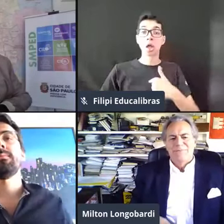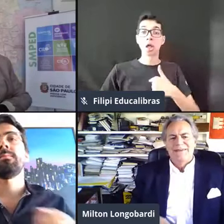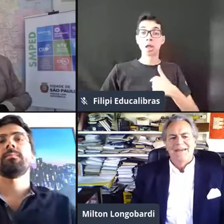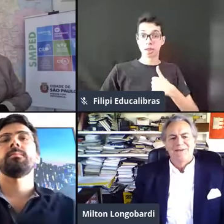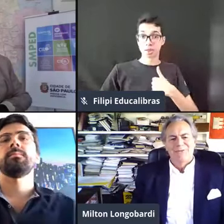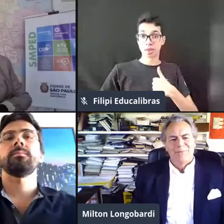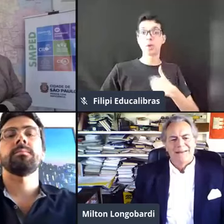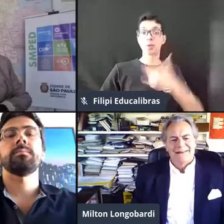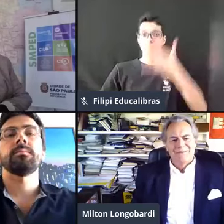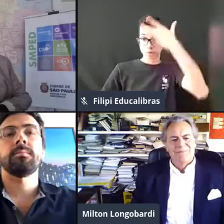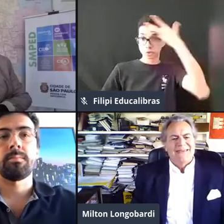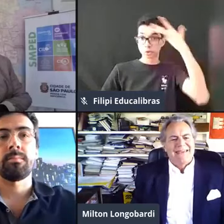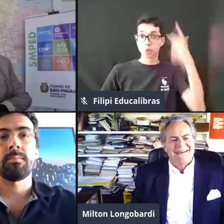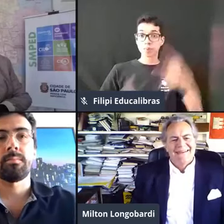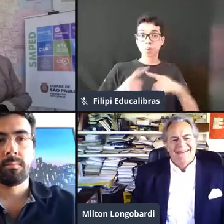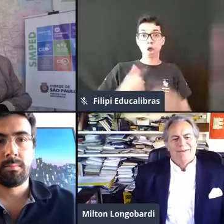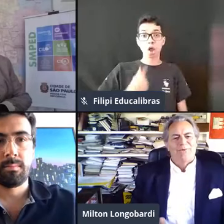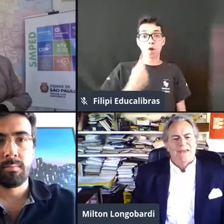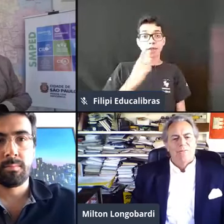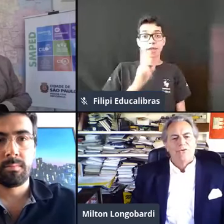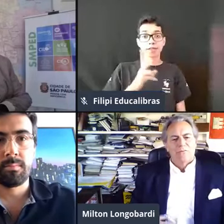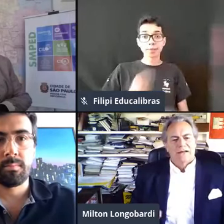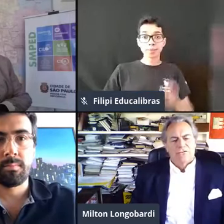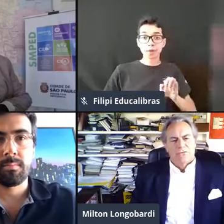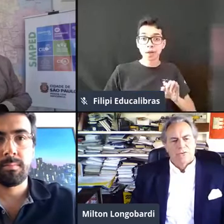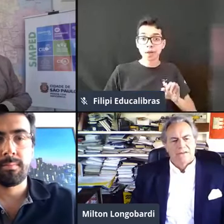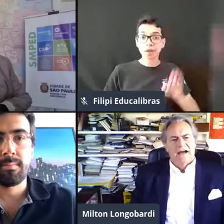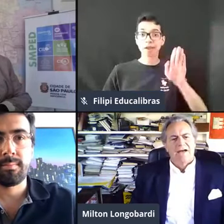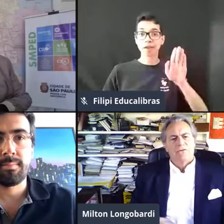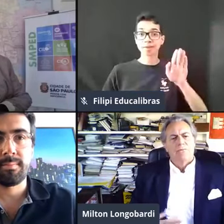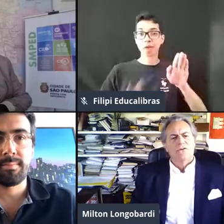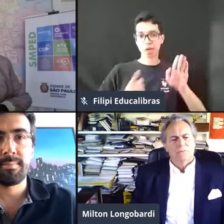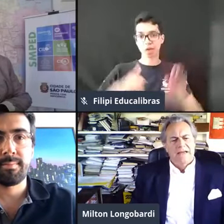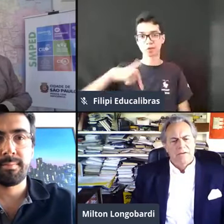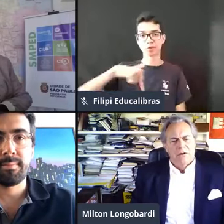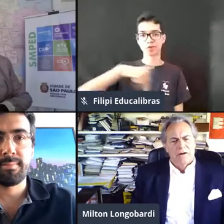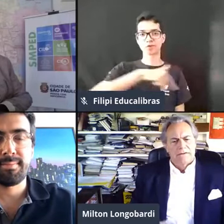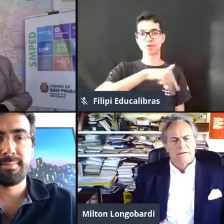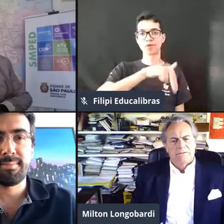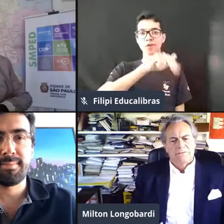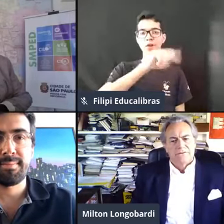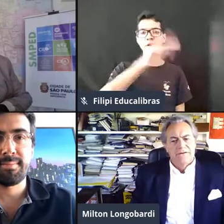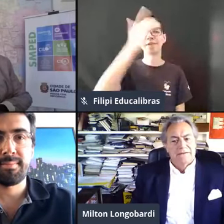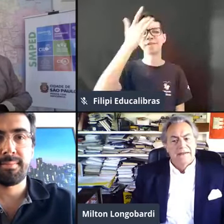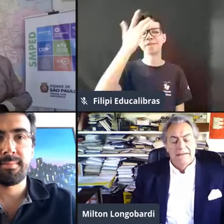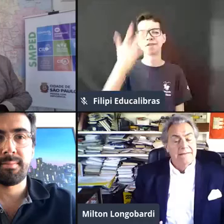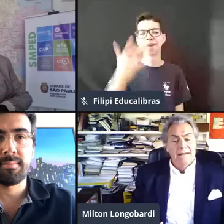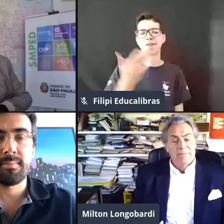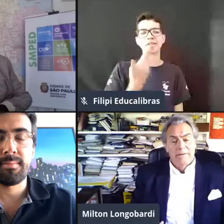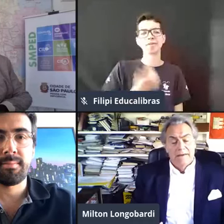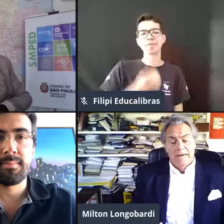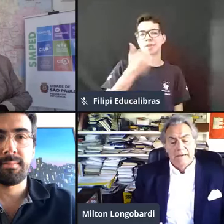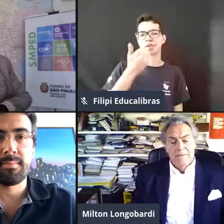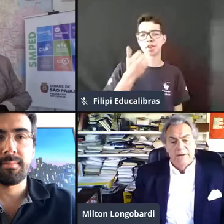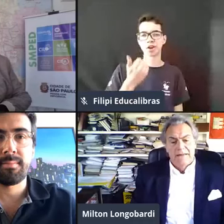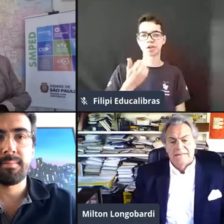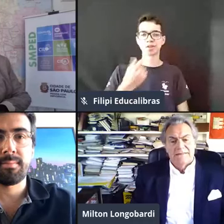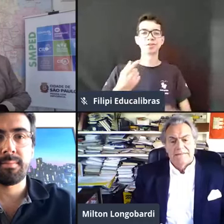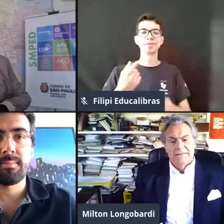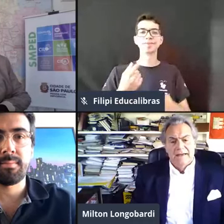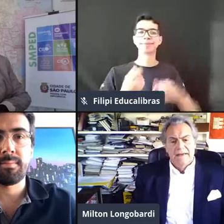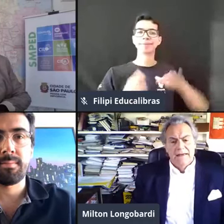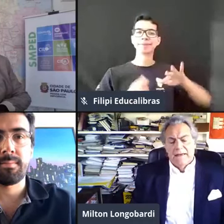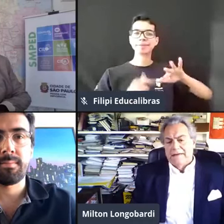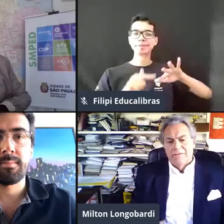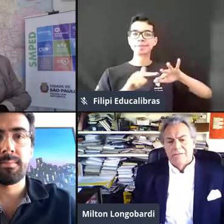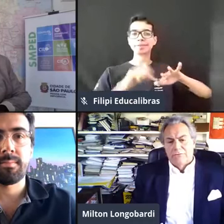uma rampinha, eu vou pela rampinha, porque é muito mais confortável, muito melhor, tal, tudo. E tem